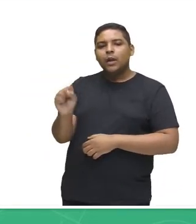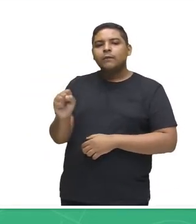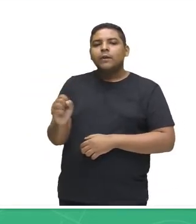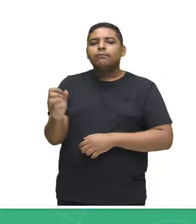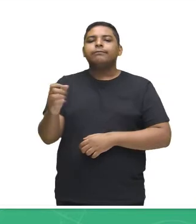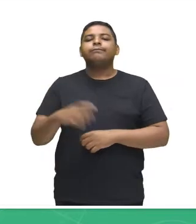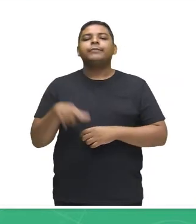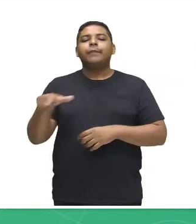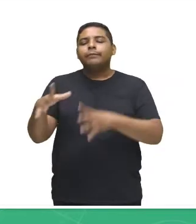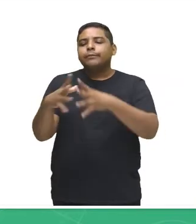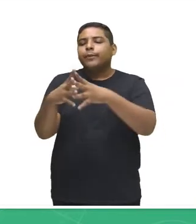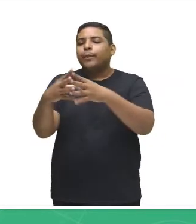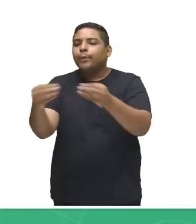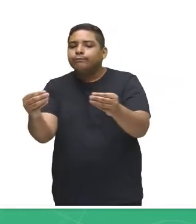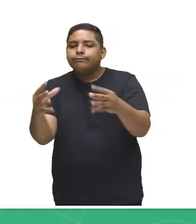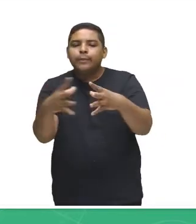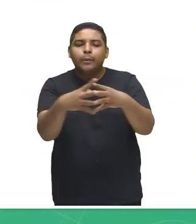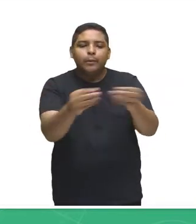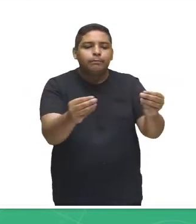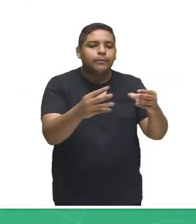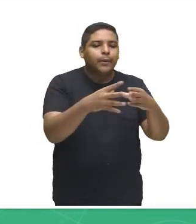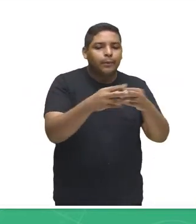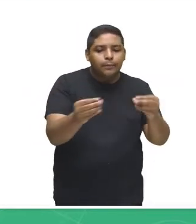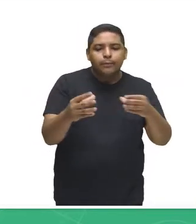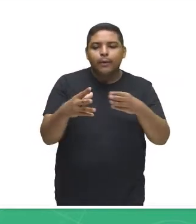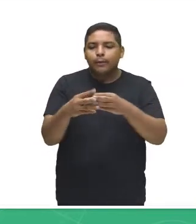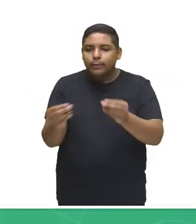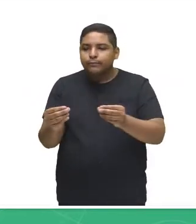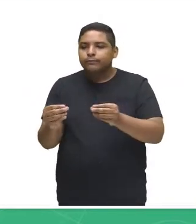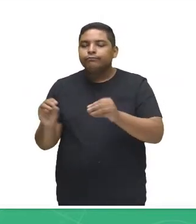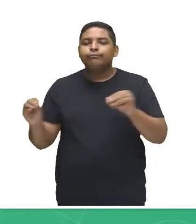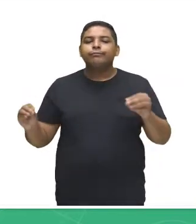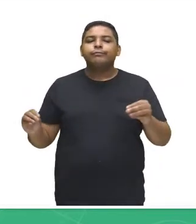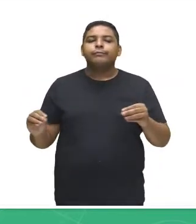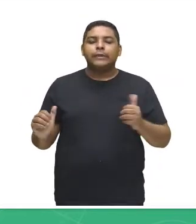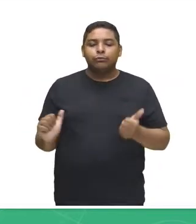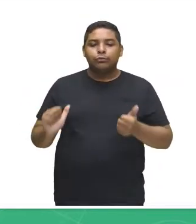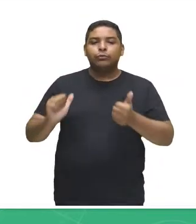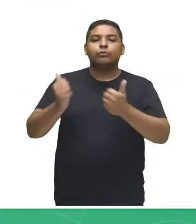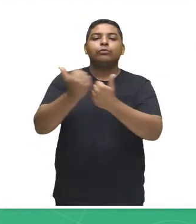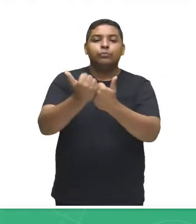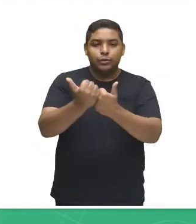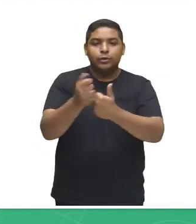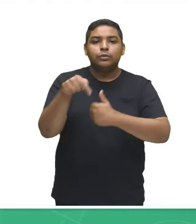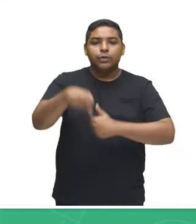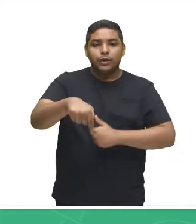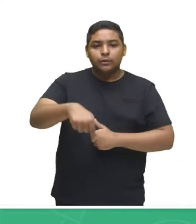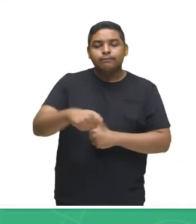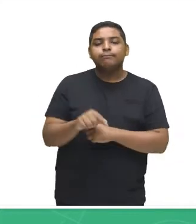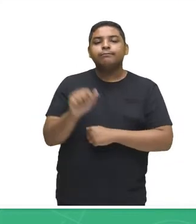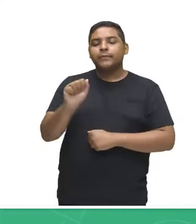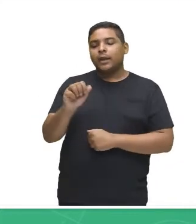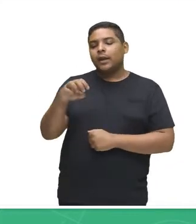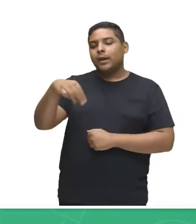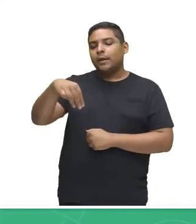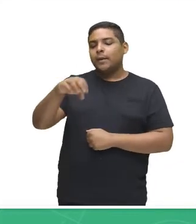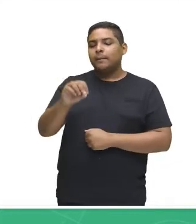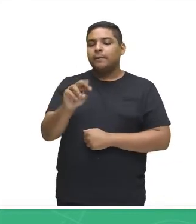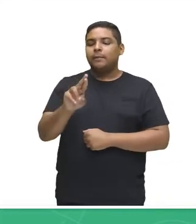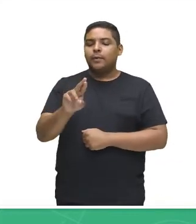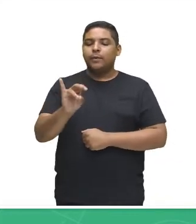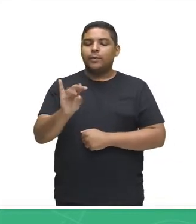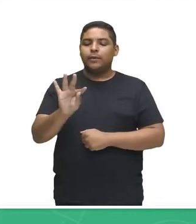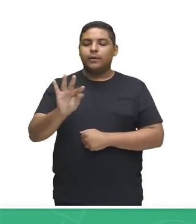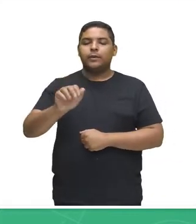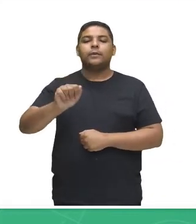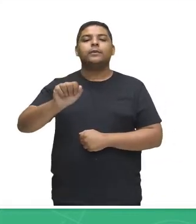esses povos vão dar lugares a outros povos também. Um desses grupos vão ser os amoritas. Eles vão também, um